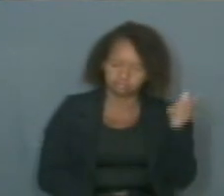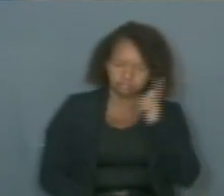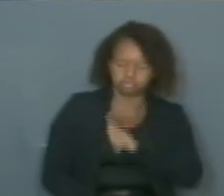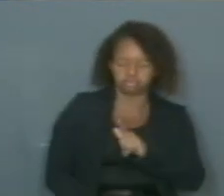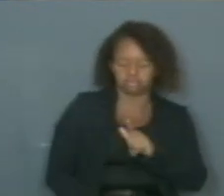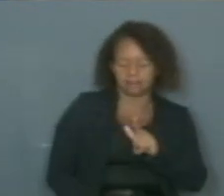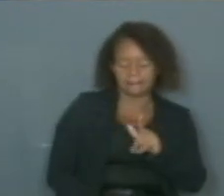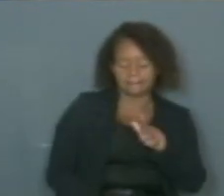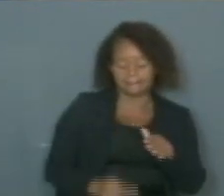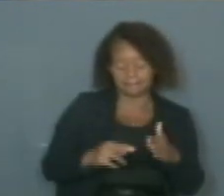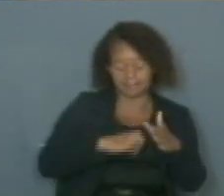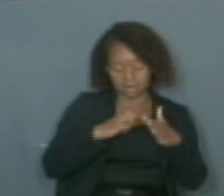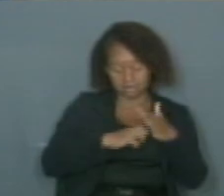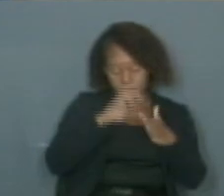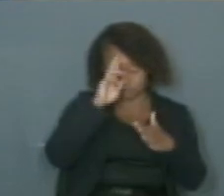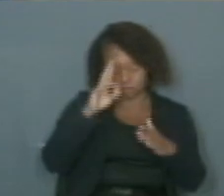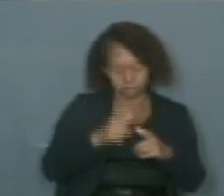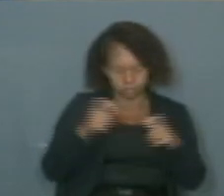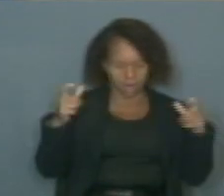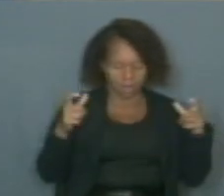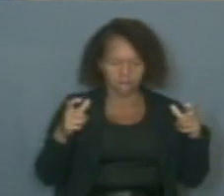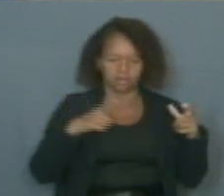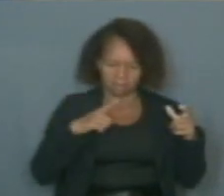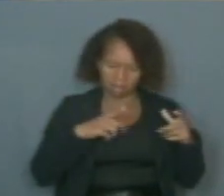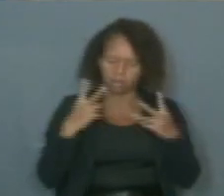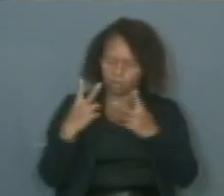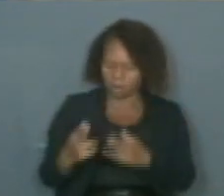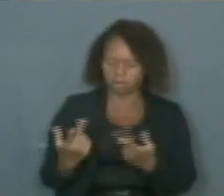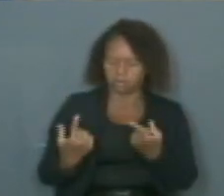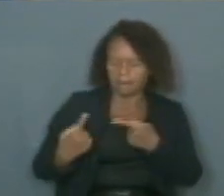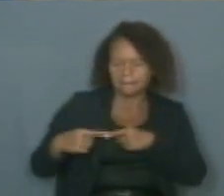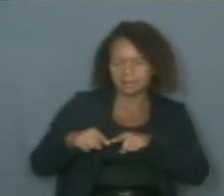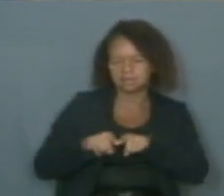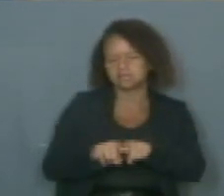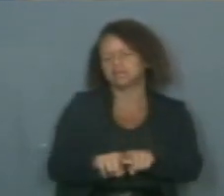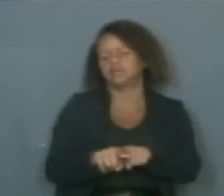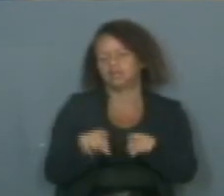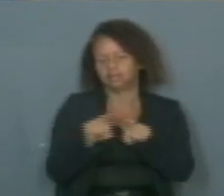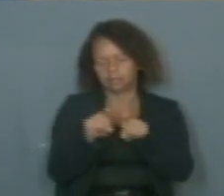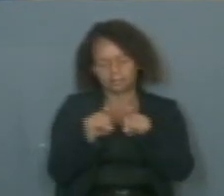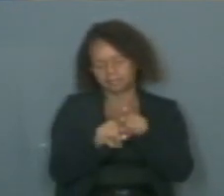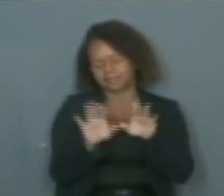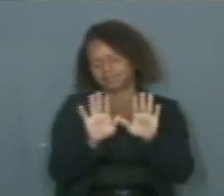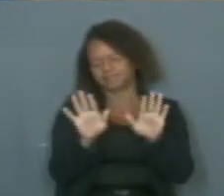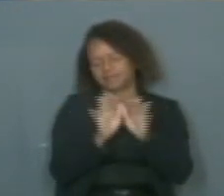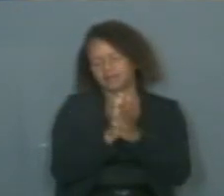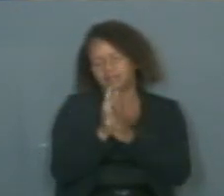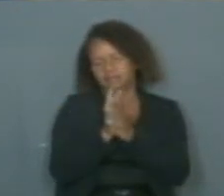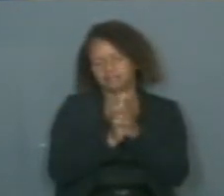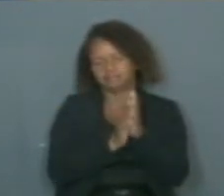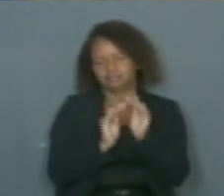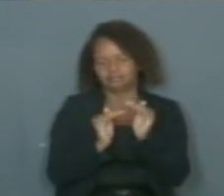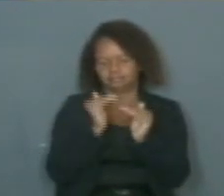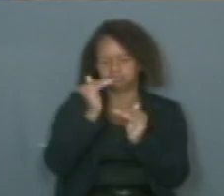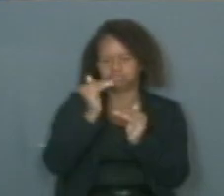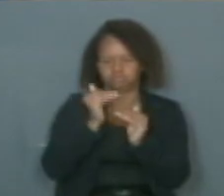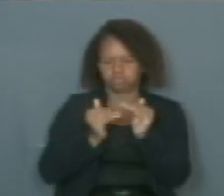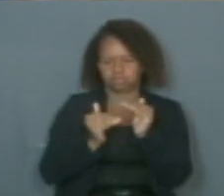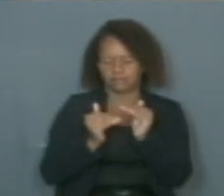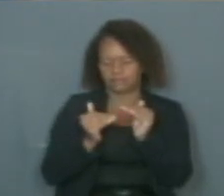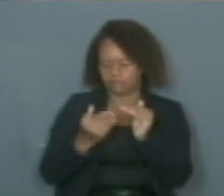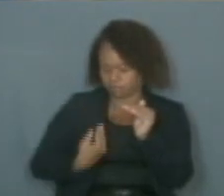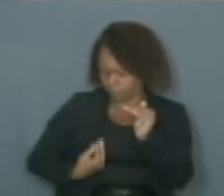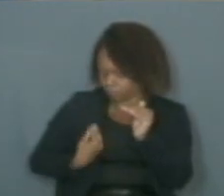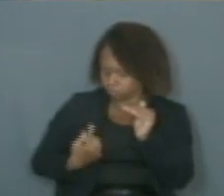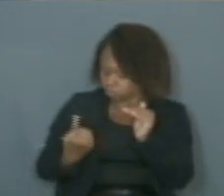empresários grandes, com a maior maestria. Temos uma parceria também, não dá para crescer nem viver